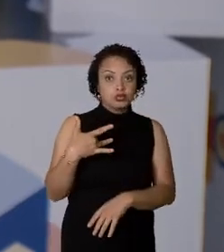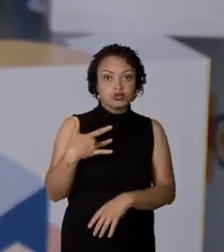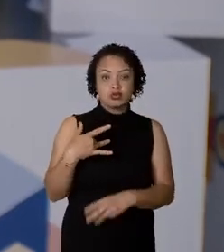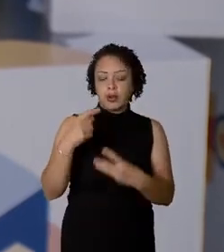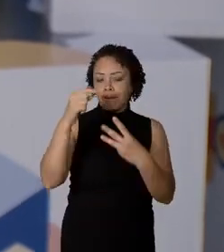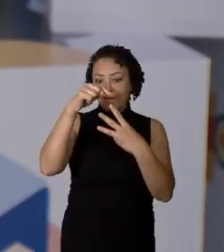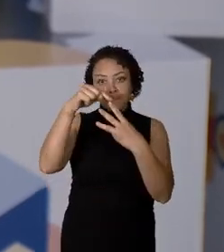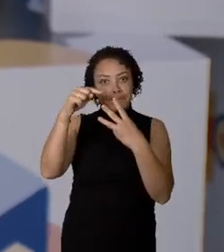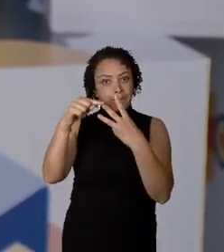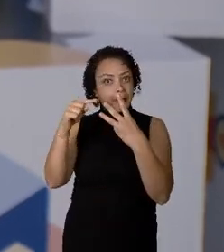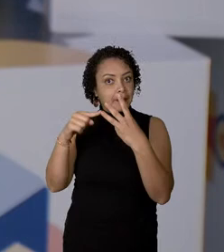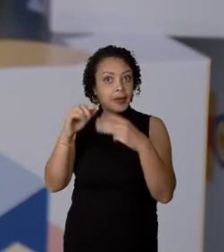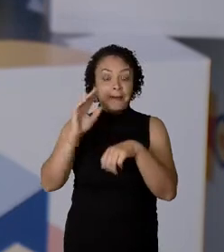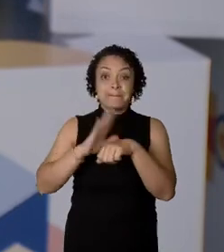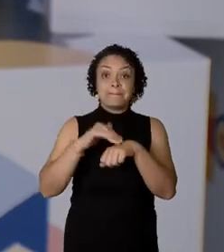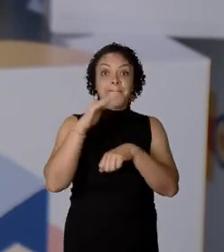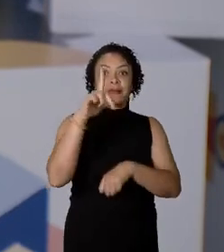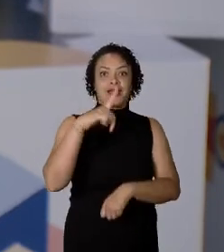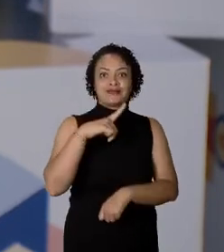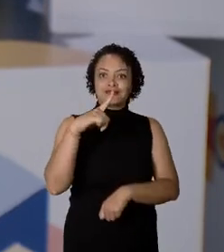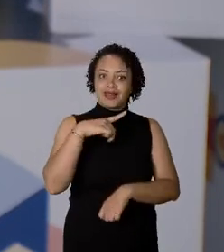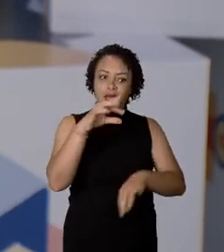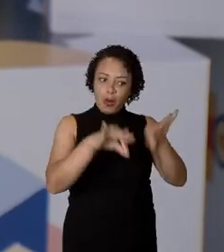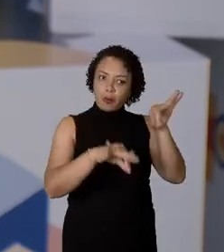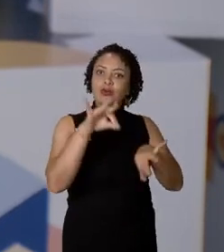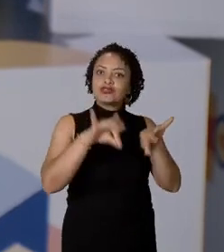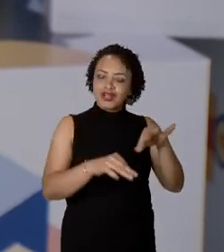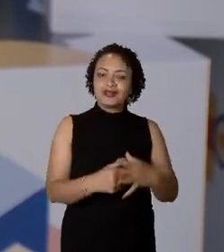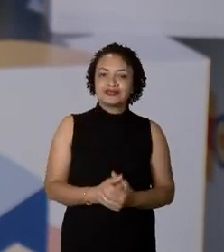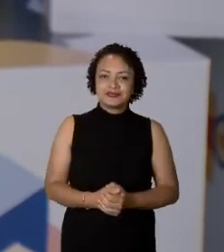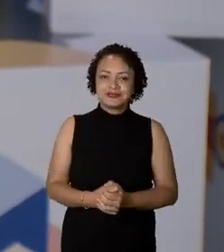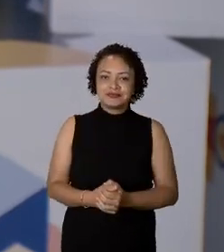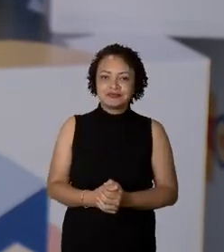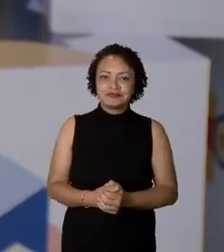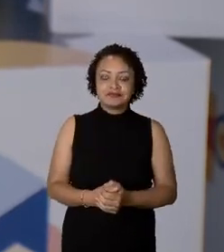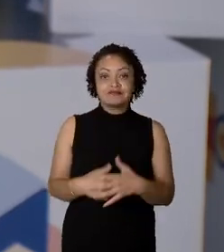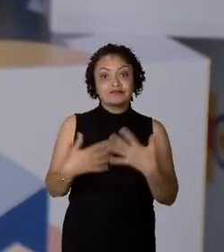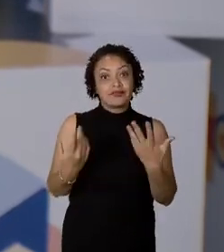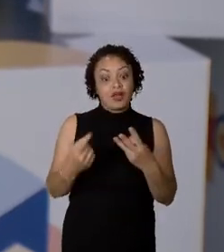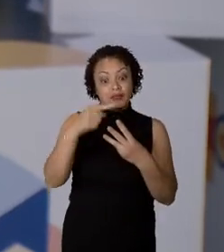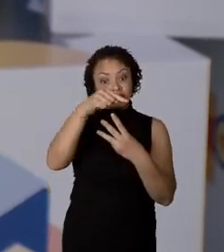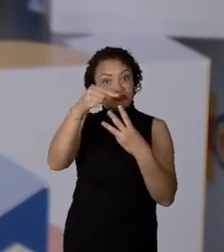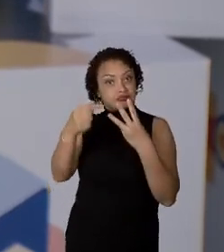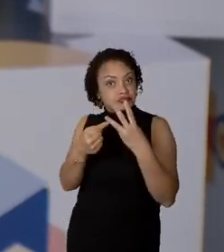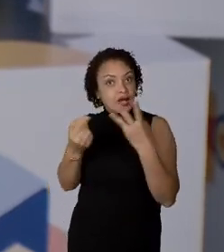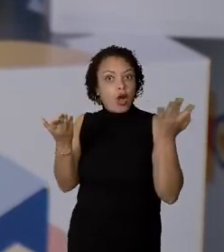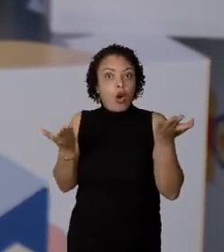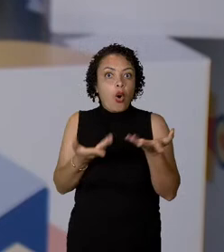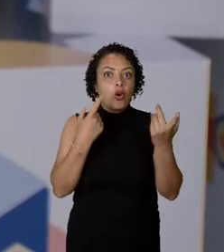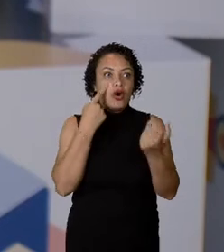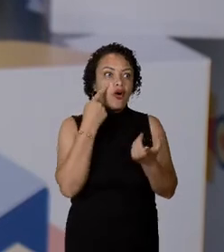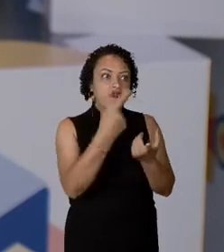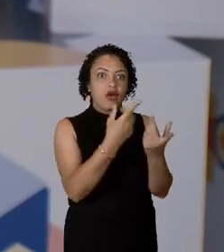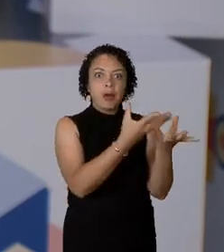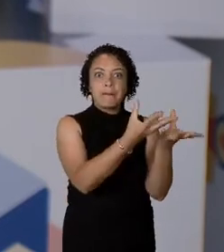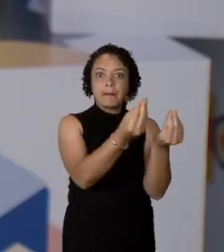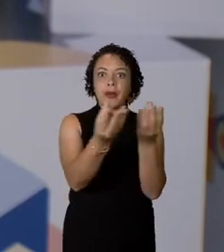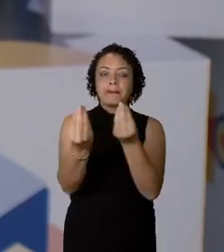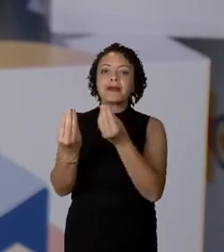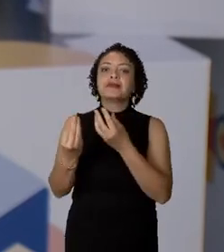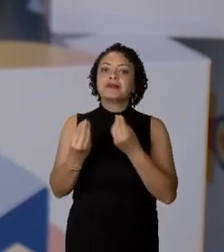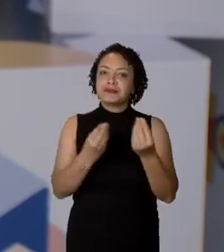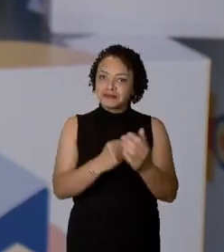as mais frequentes entre os projetos dessa edição. Questões que estão em alta neste contexto